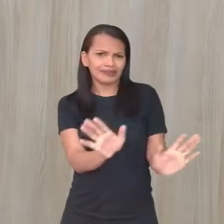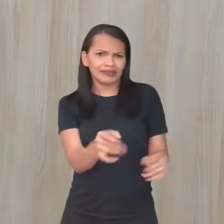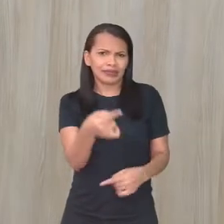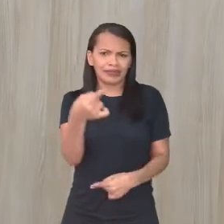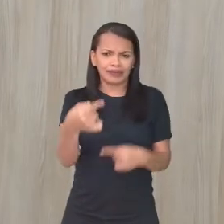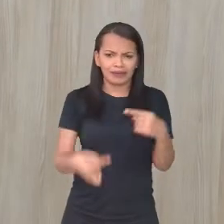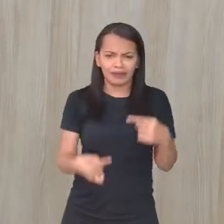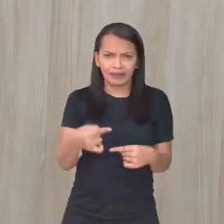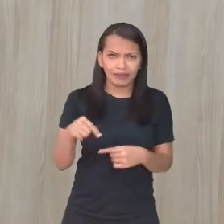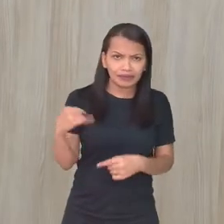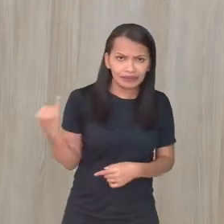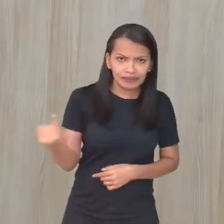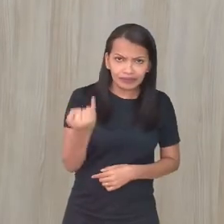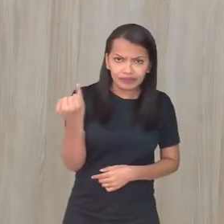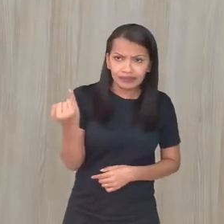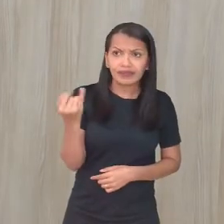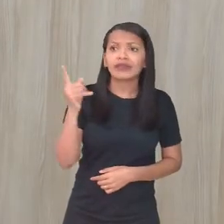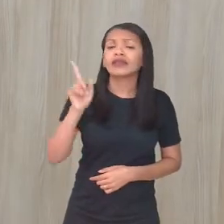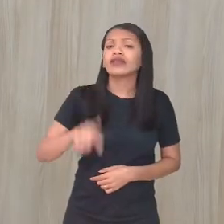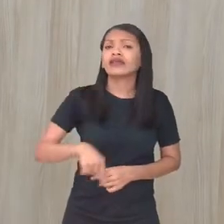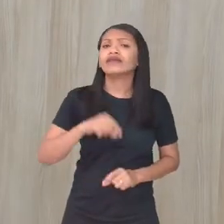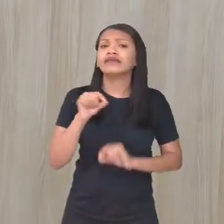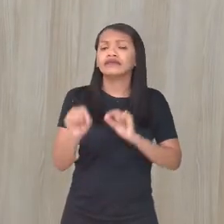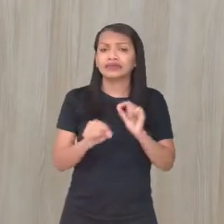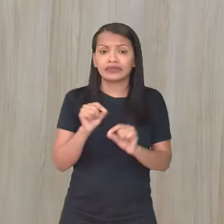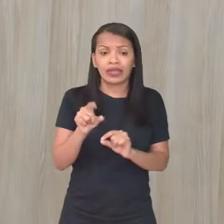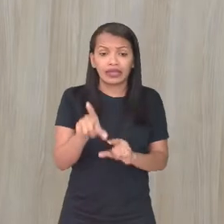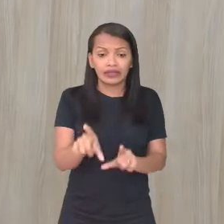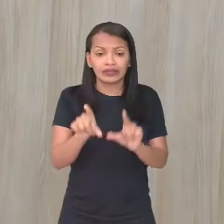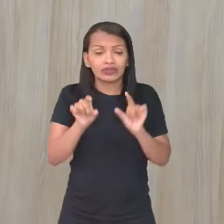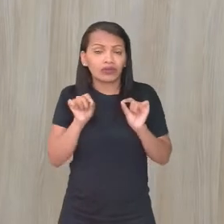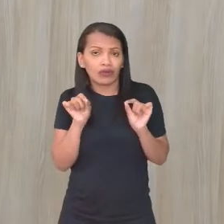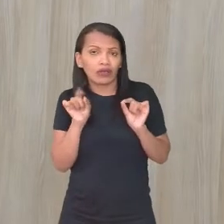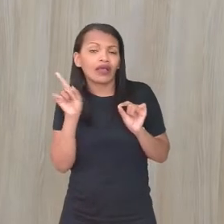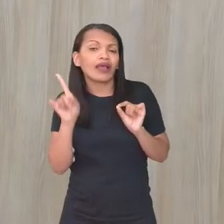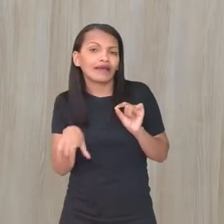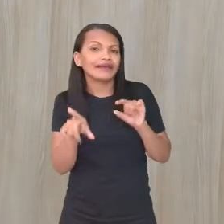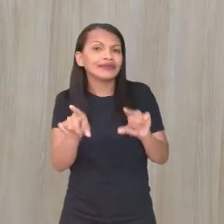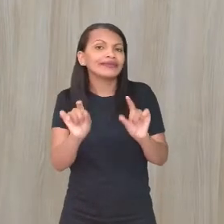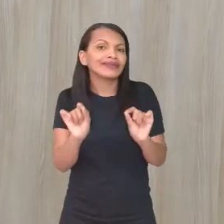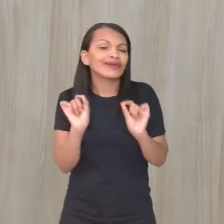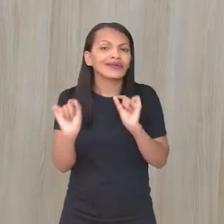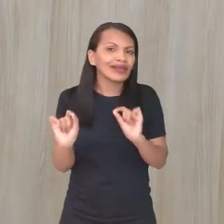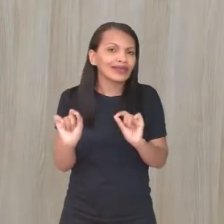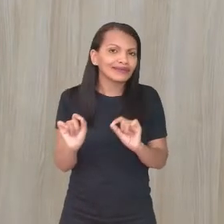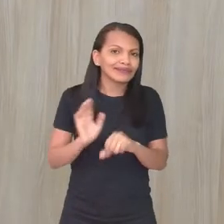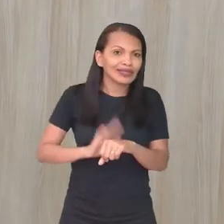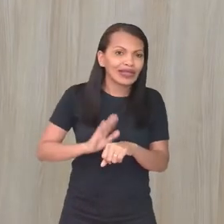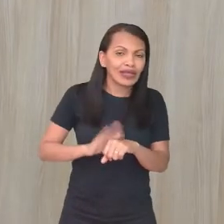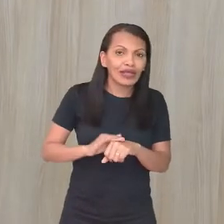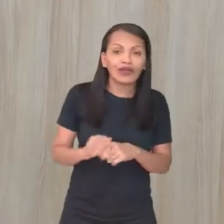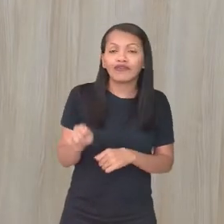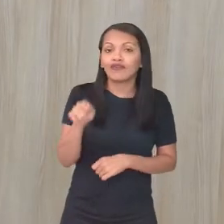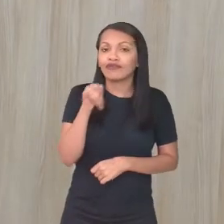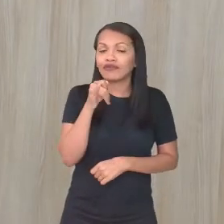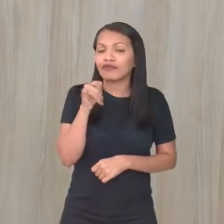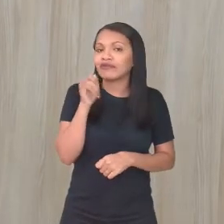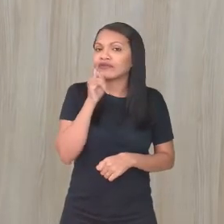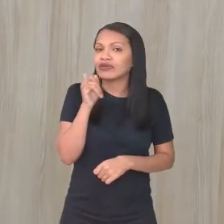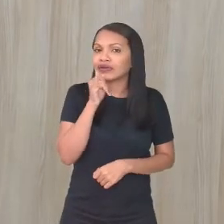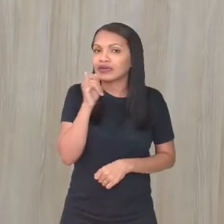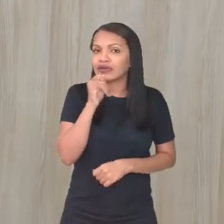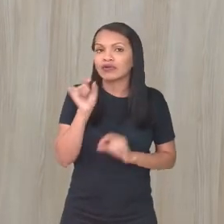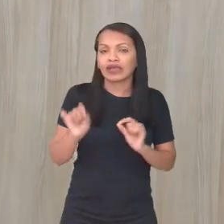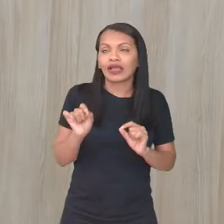políticas importantes como a sexualidade é falar em escolhas. E essas escolhas não podem ser feitas, por exemplo, entre adultos